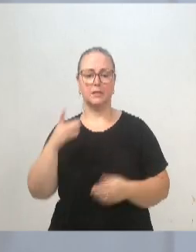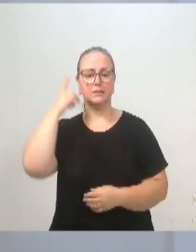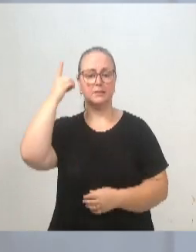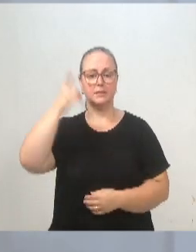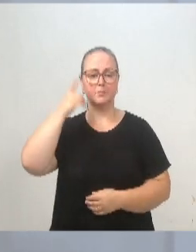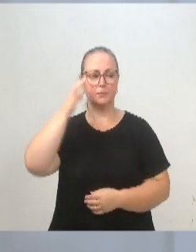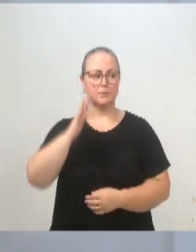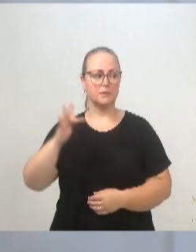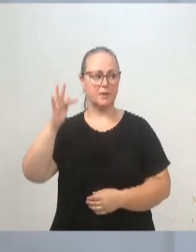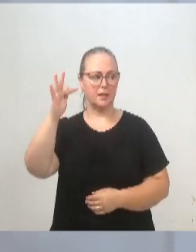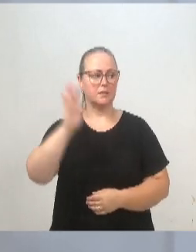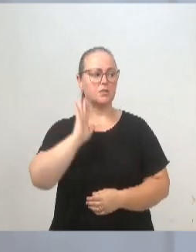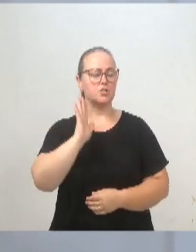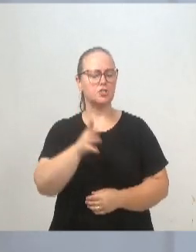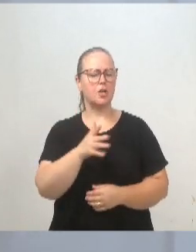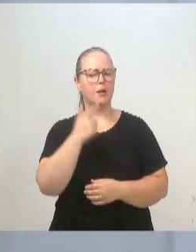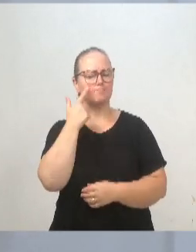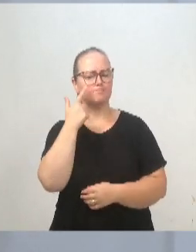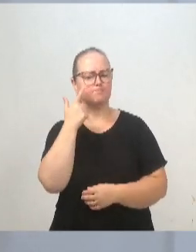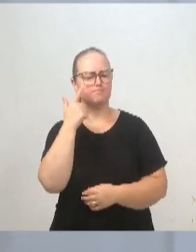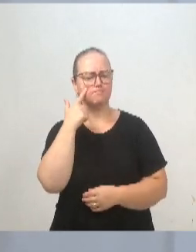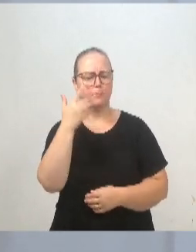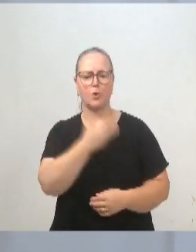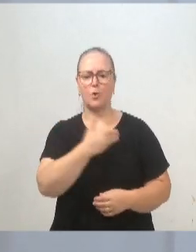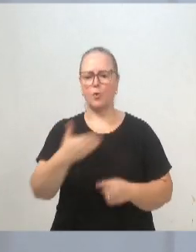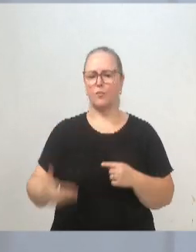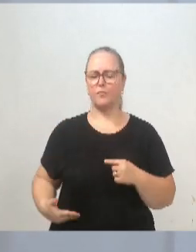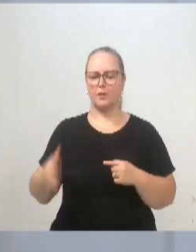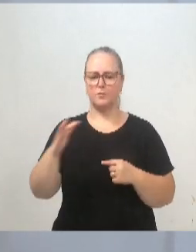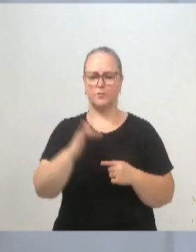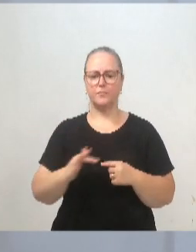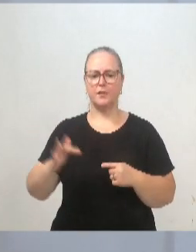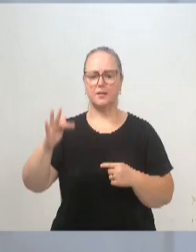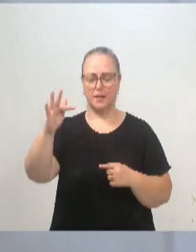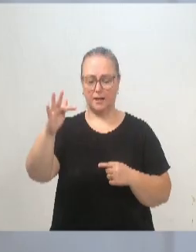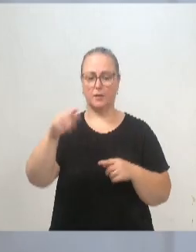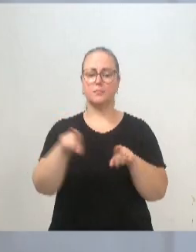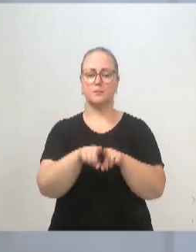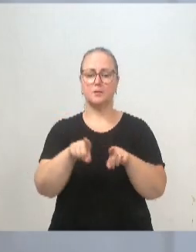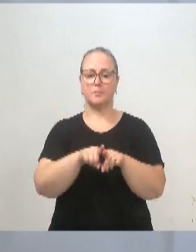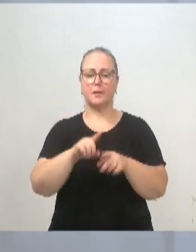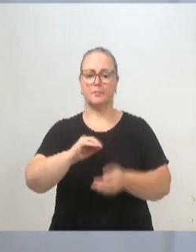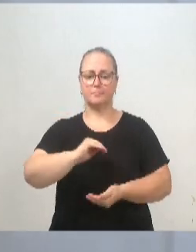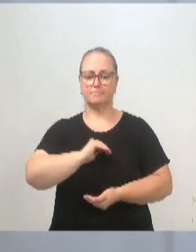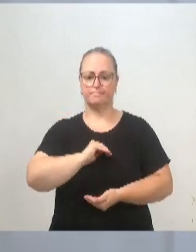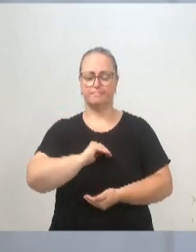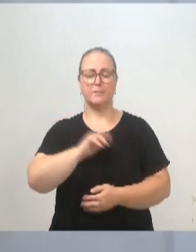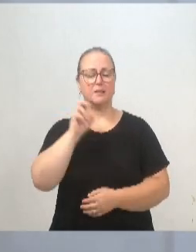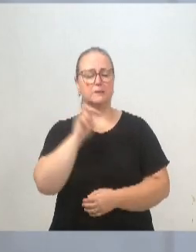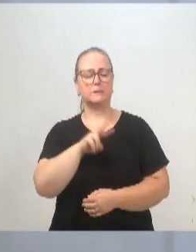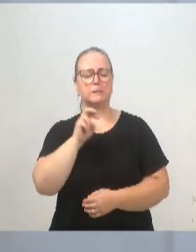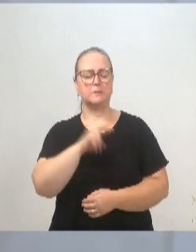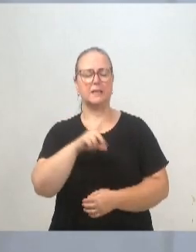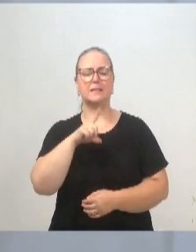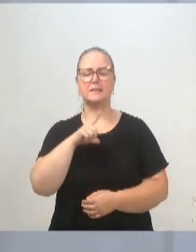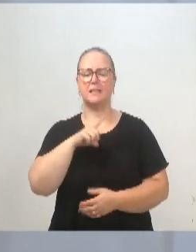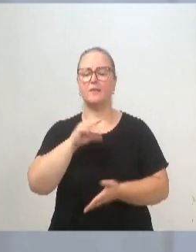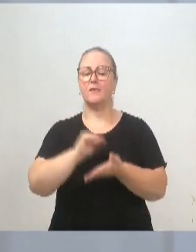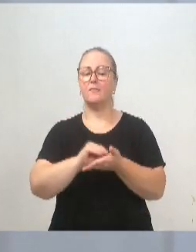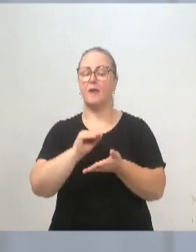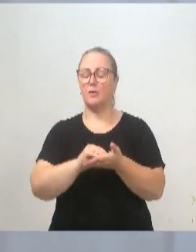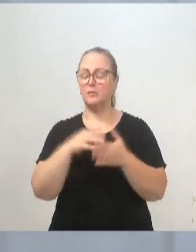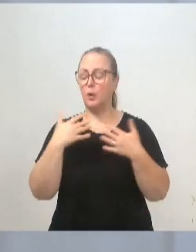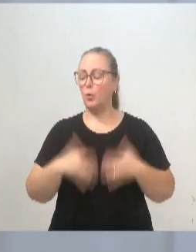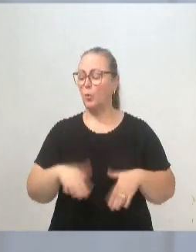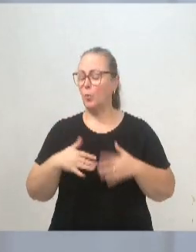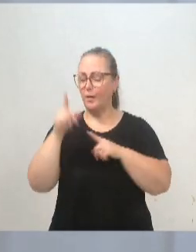várias informações no governo federal, na Defesa Civil Nacional, e viu que houve várias falhas locais, deveres de casa que não foram feitos, aí